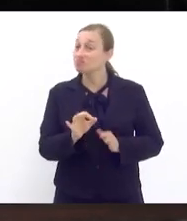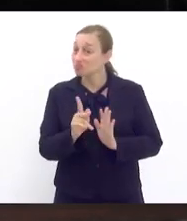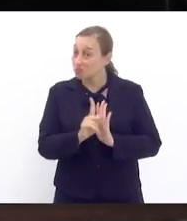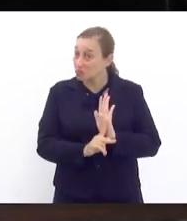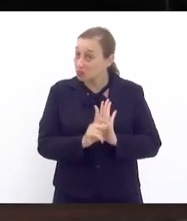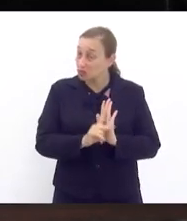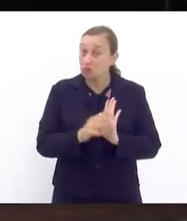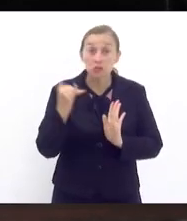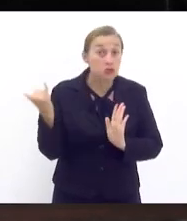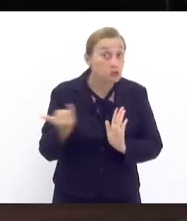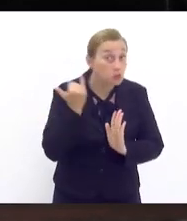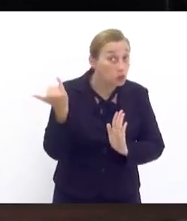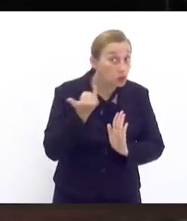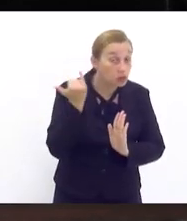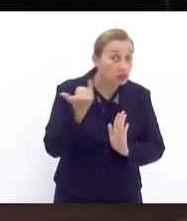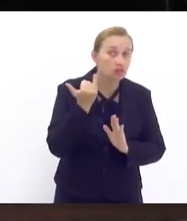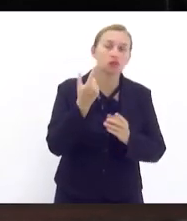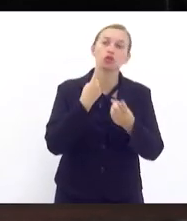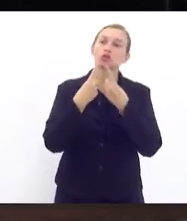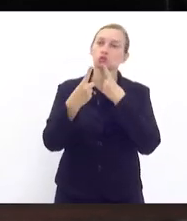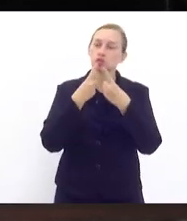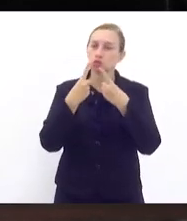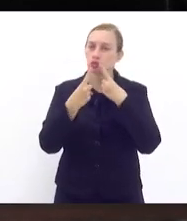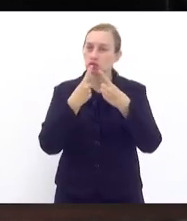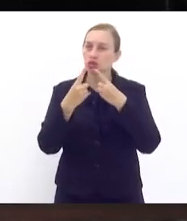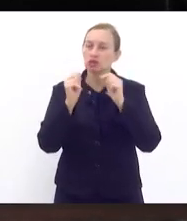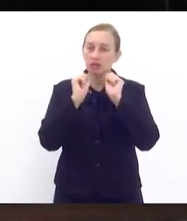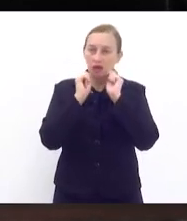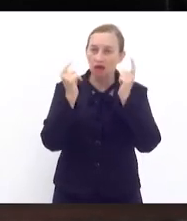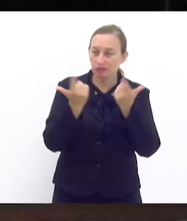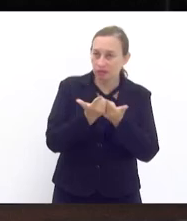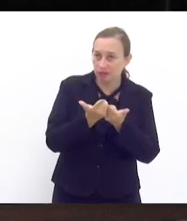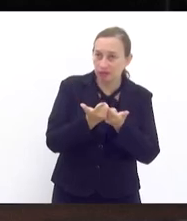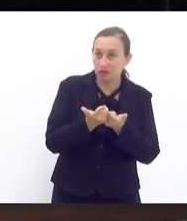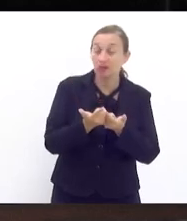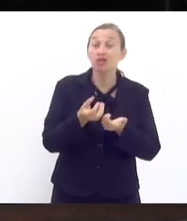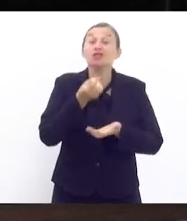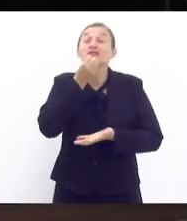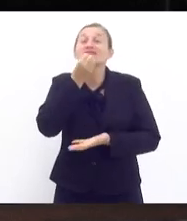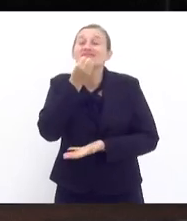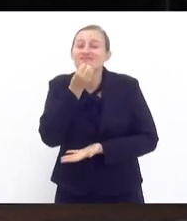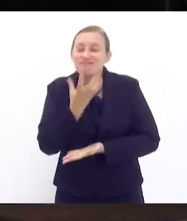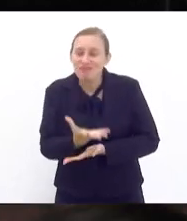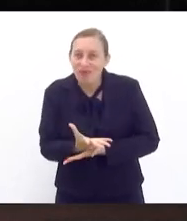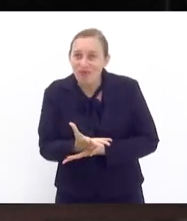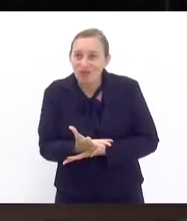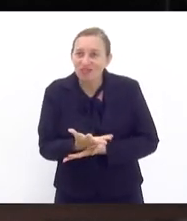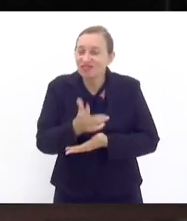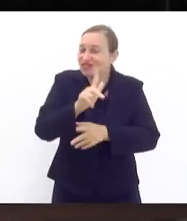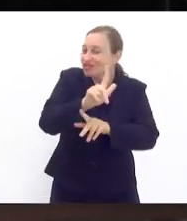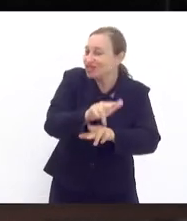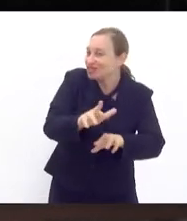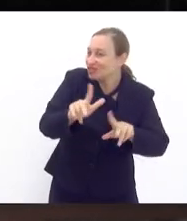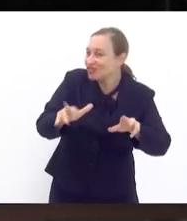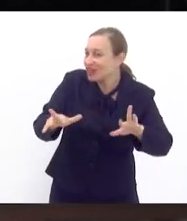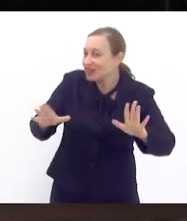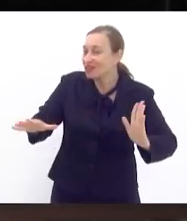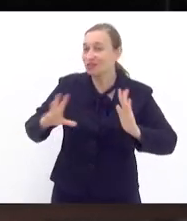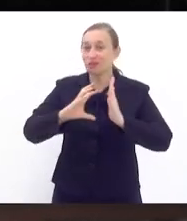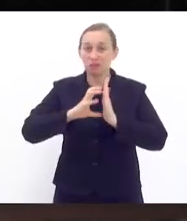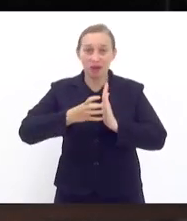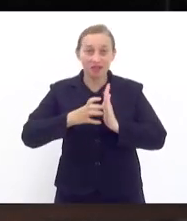maior relevância a ser discutido nessa casa. Portanto, que bom que diversos